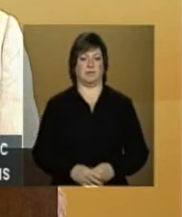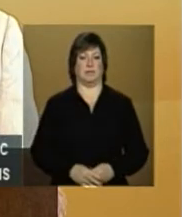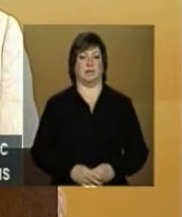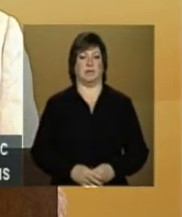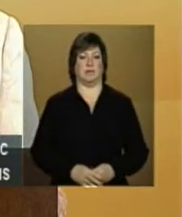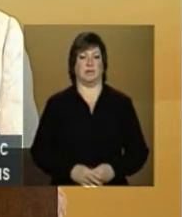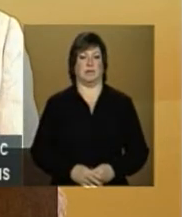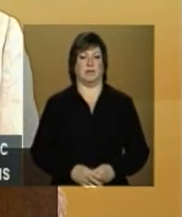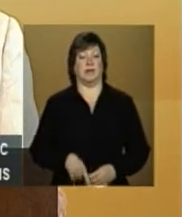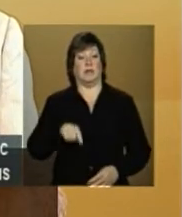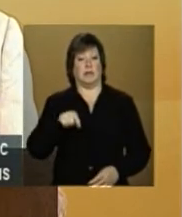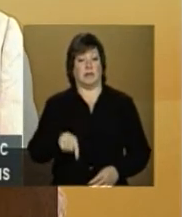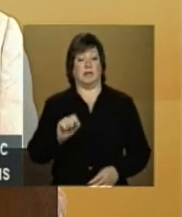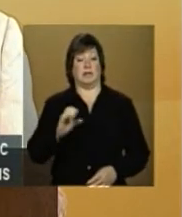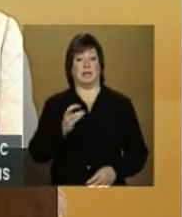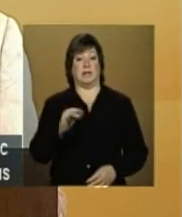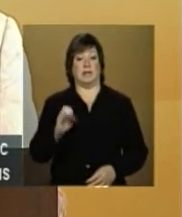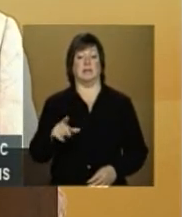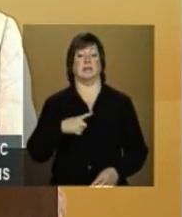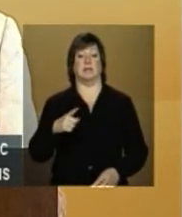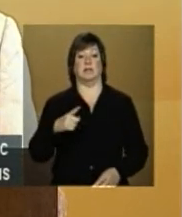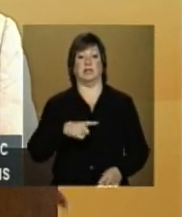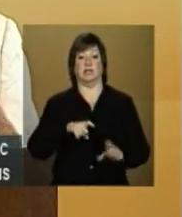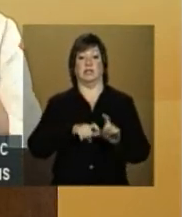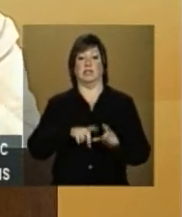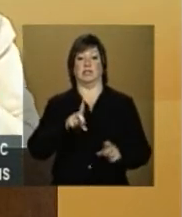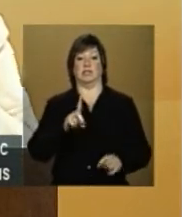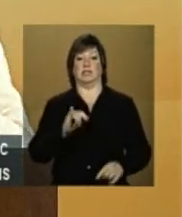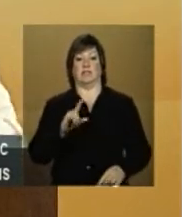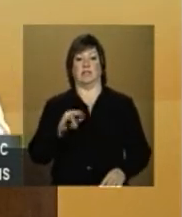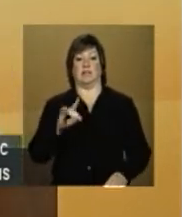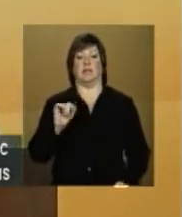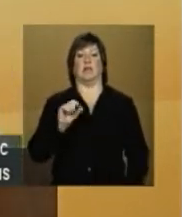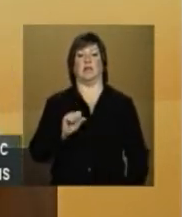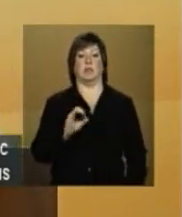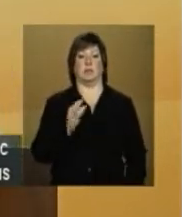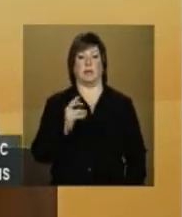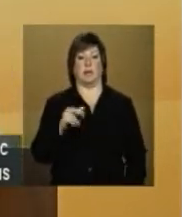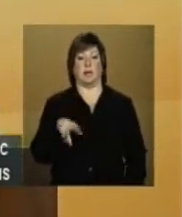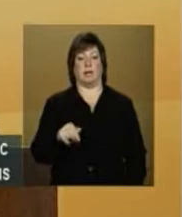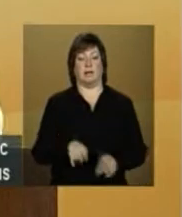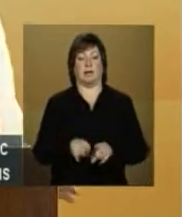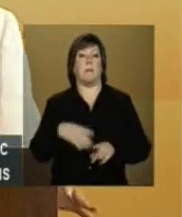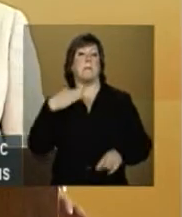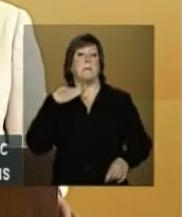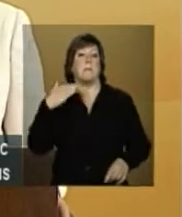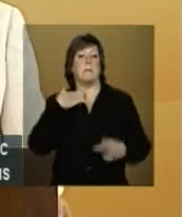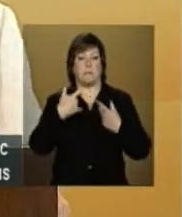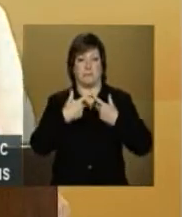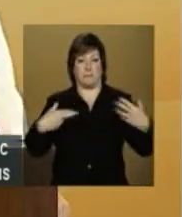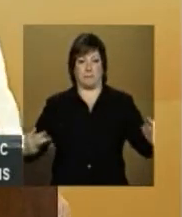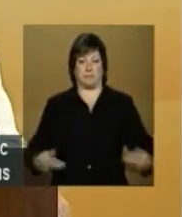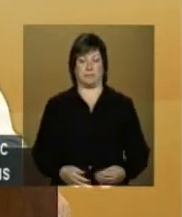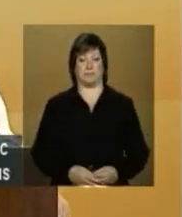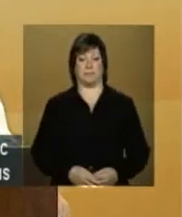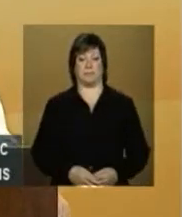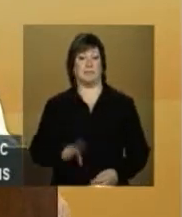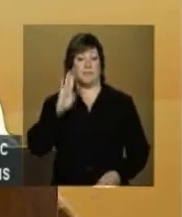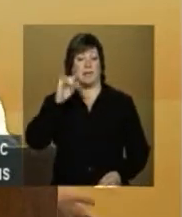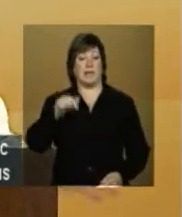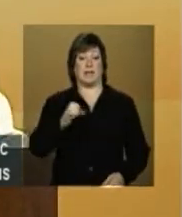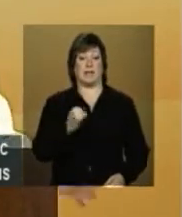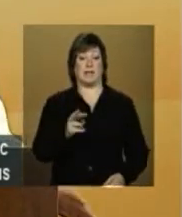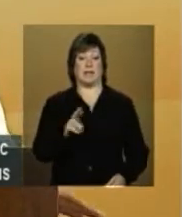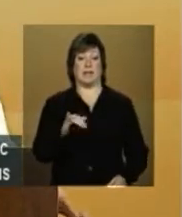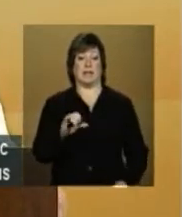uma crise da dívida soberana, uma crise da dívida bancária e, sobretudo, uma crise de